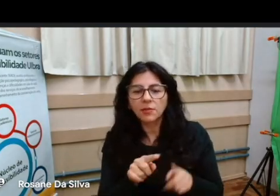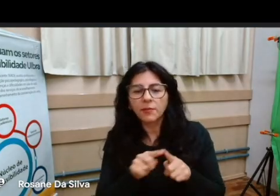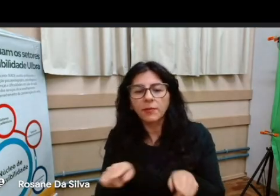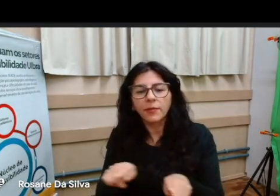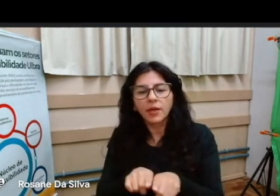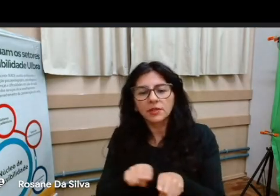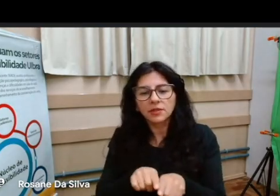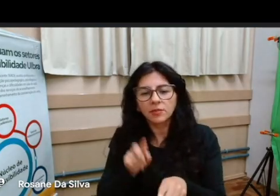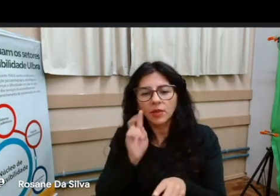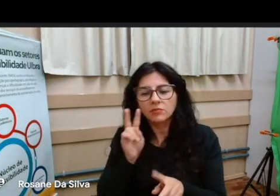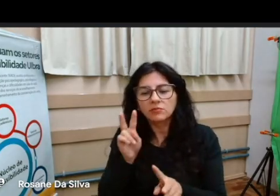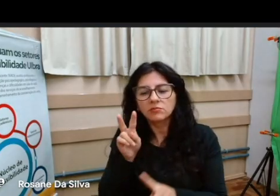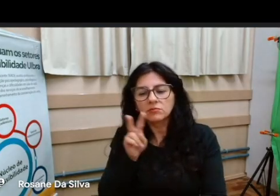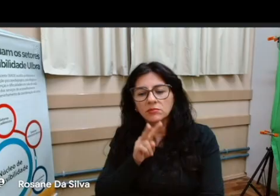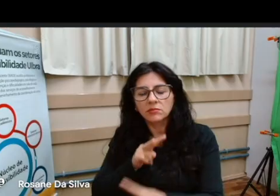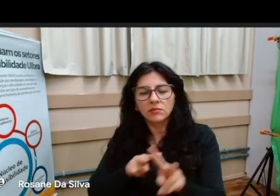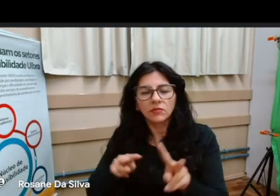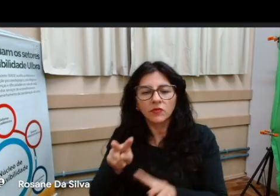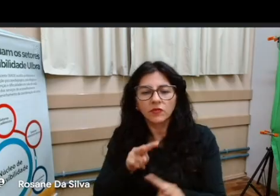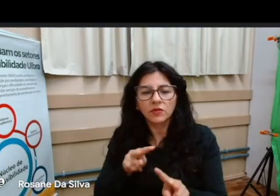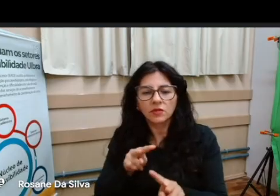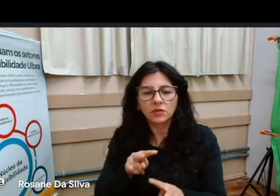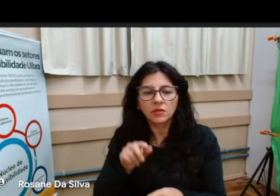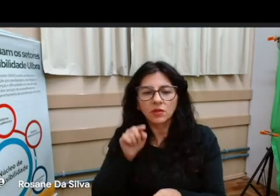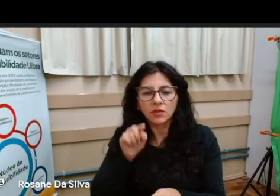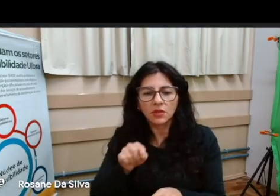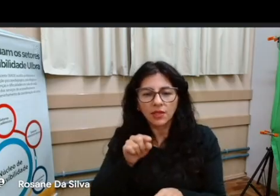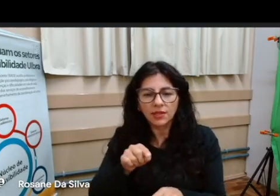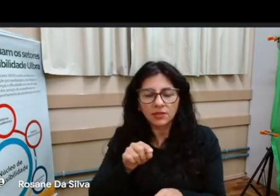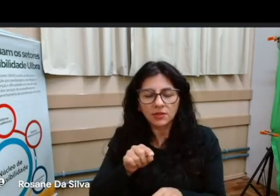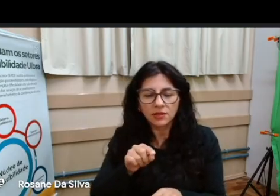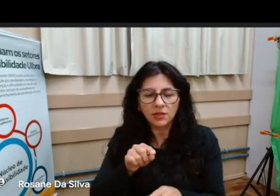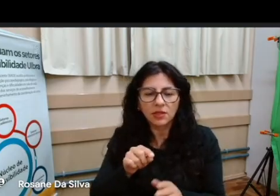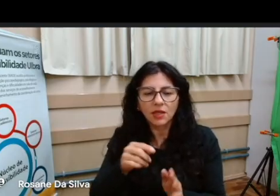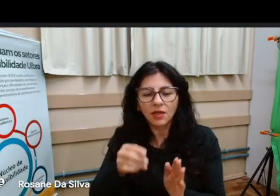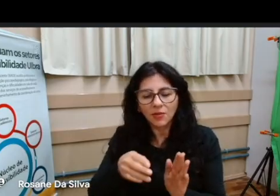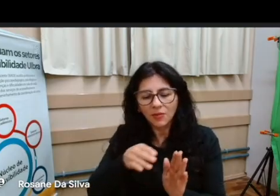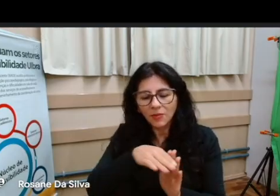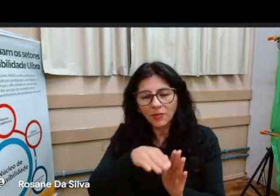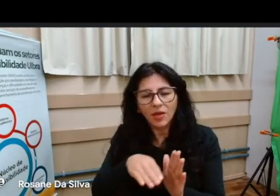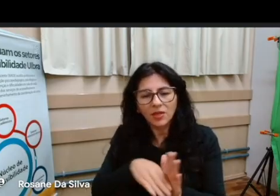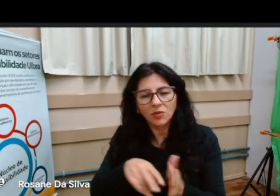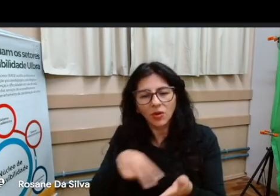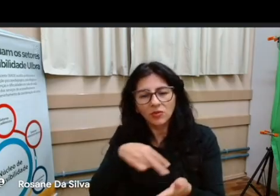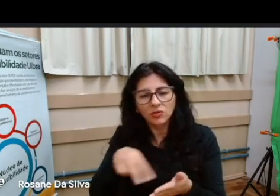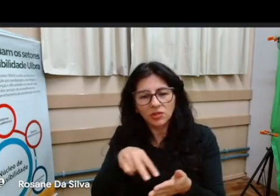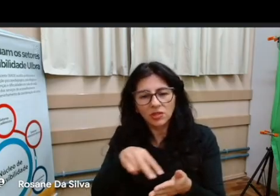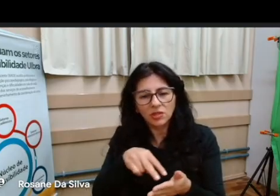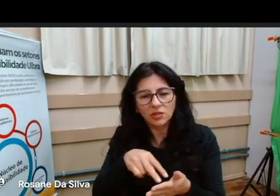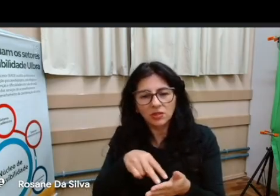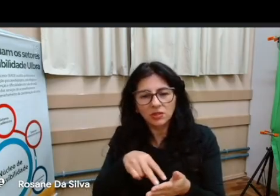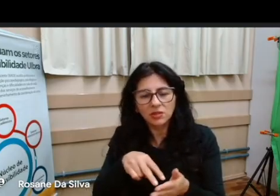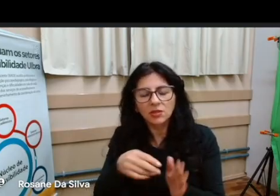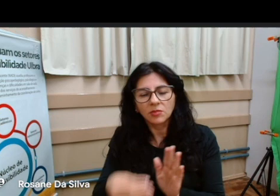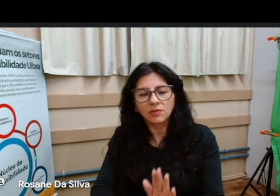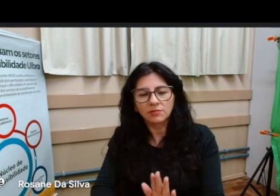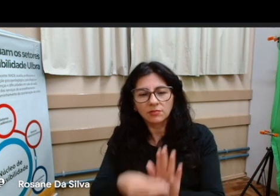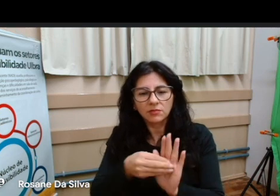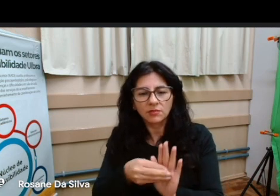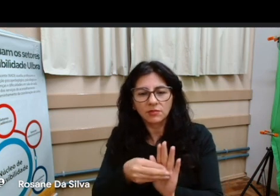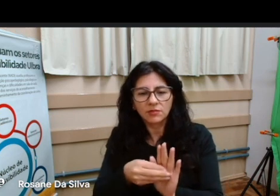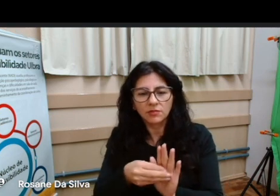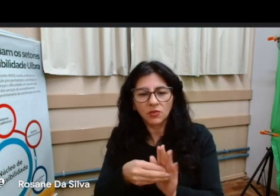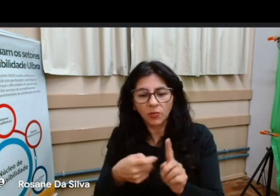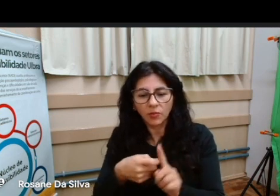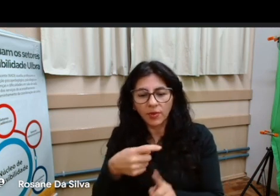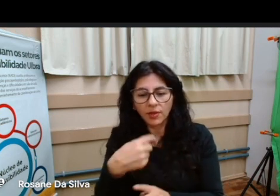Eh mas também nessa visão Como eu disse assim esse antimanual de dança que eu tô praticamente para publicar